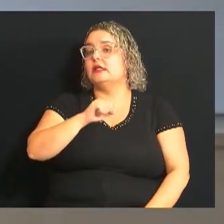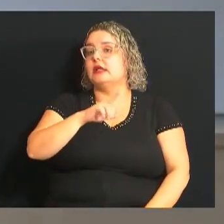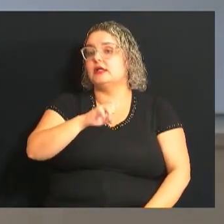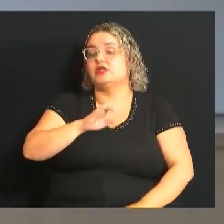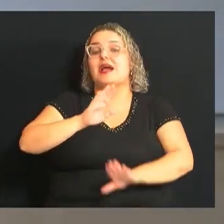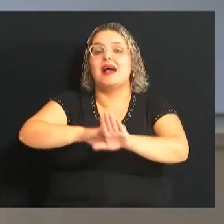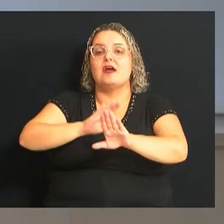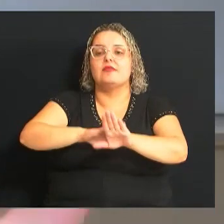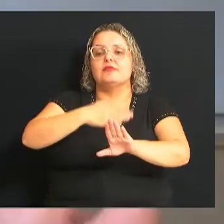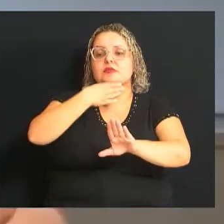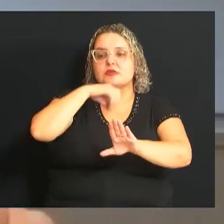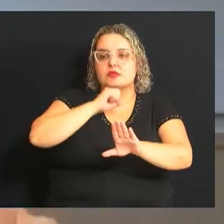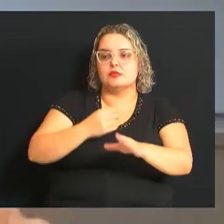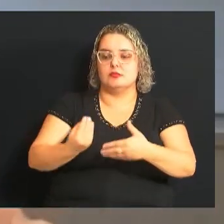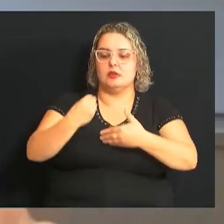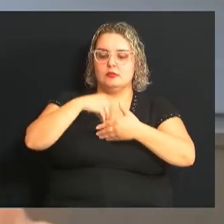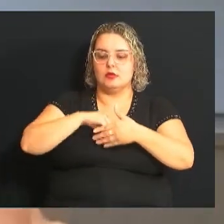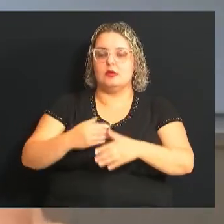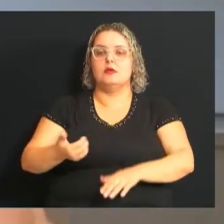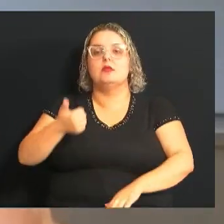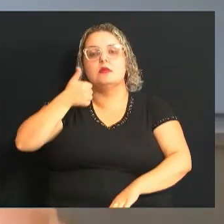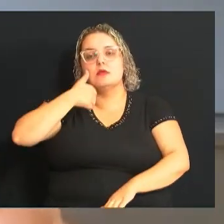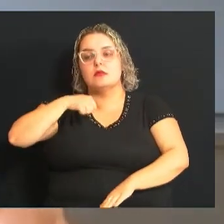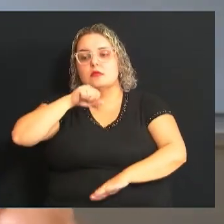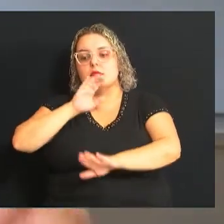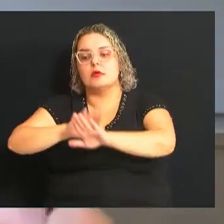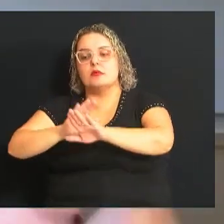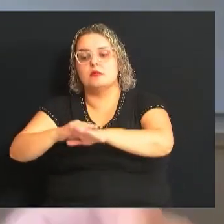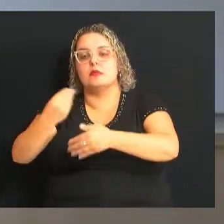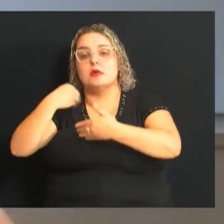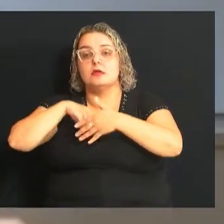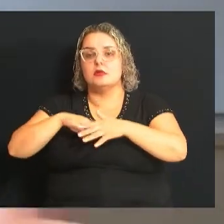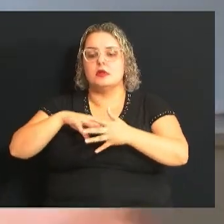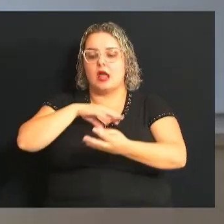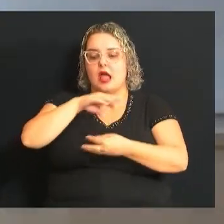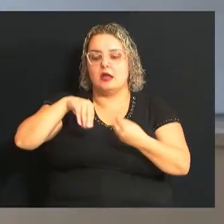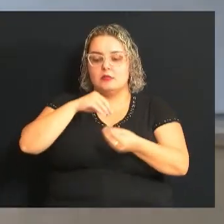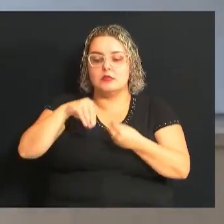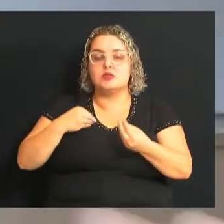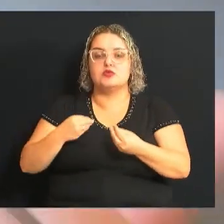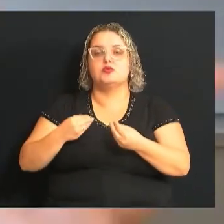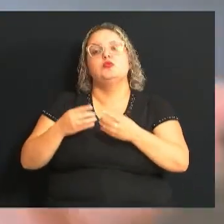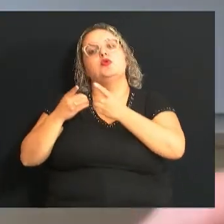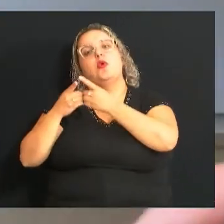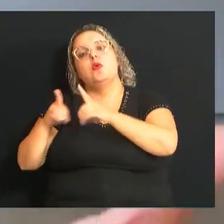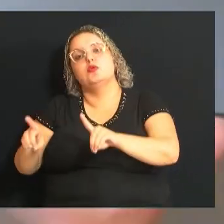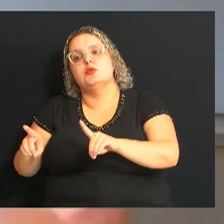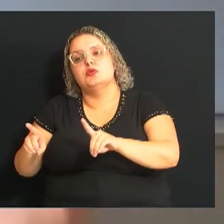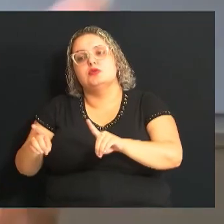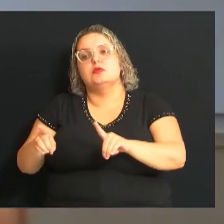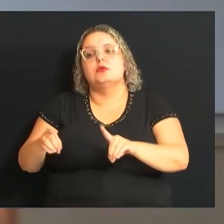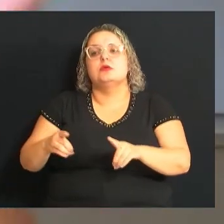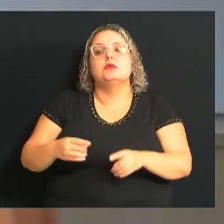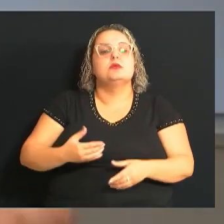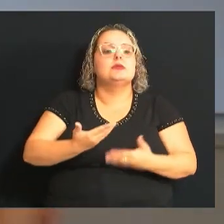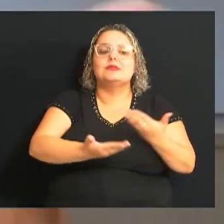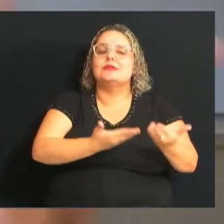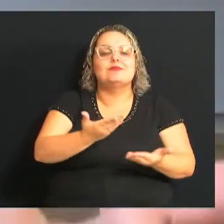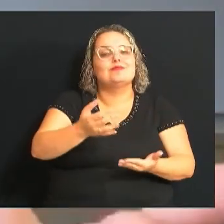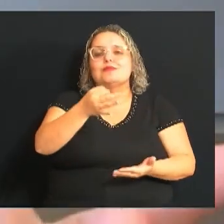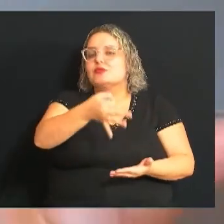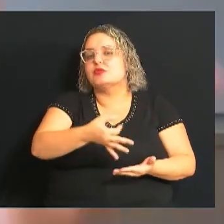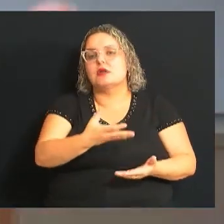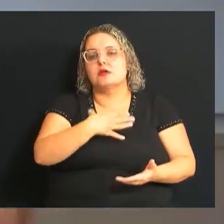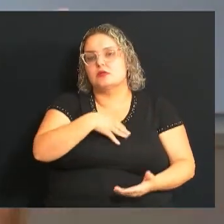vou embutindo o que não ficou bem conversado a partir do fim do casamento. Isso deixa marcas fortíssimas e pior, isso serve